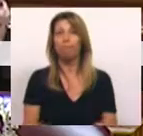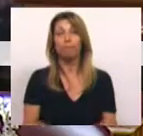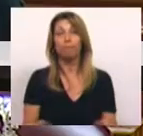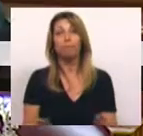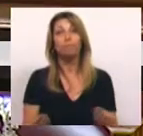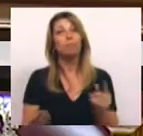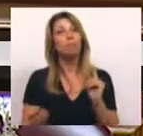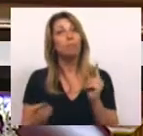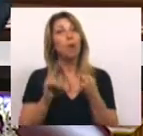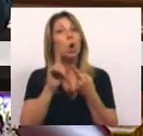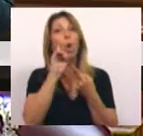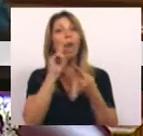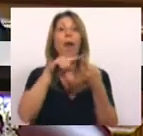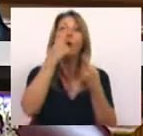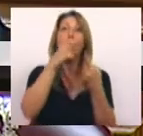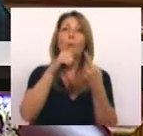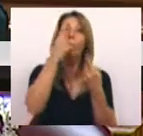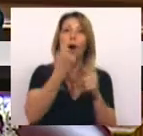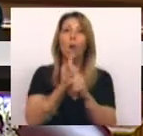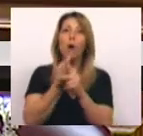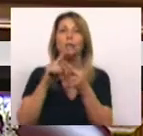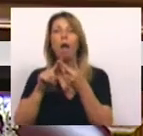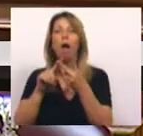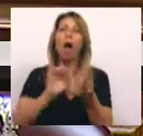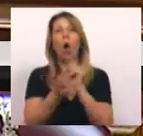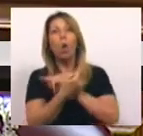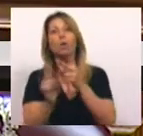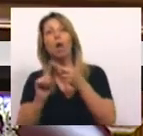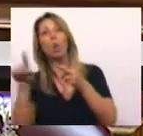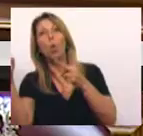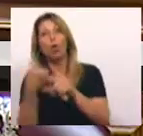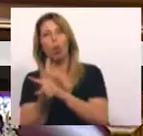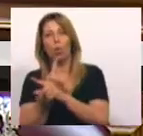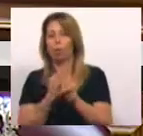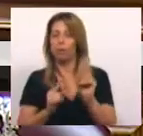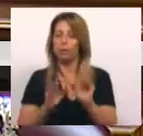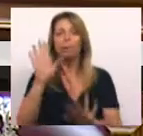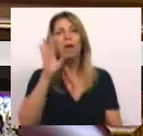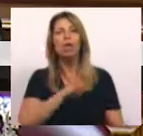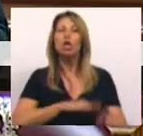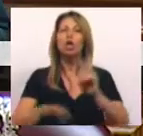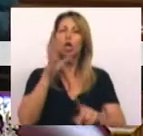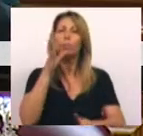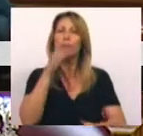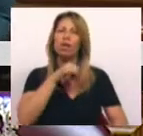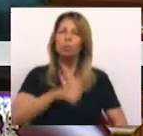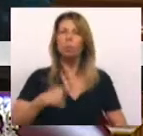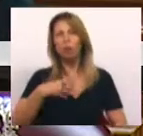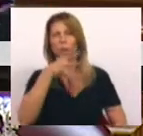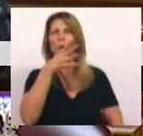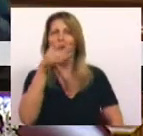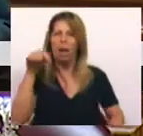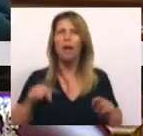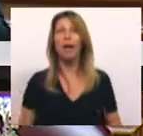uma coisa versus a outra. Mas já agora, permitam-me, senhoras e senhores deputados, relatar aqui da estranheza de